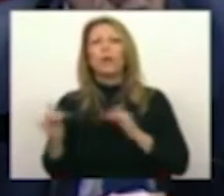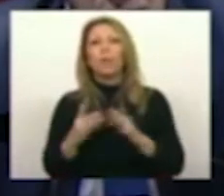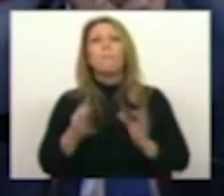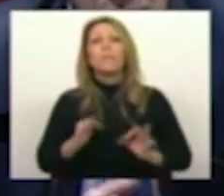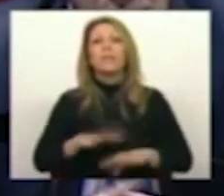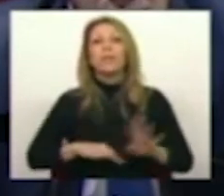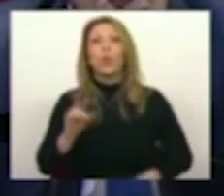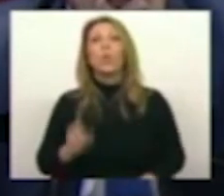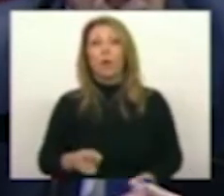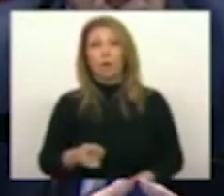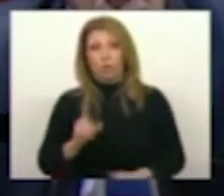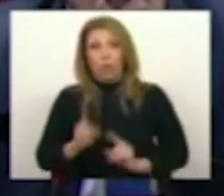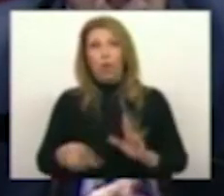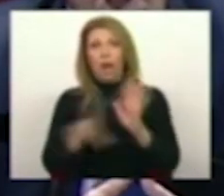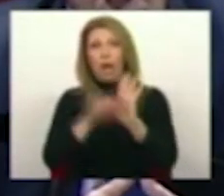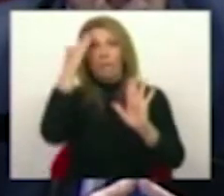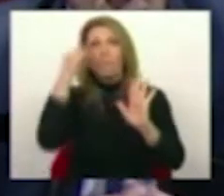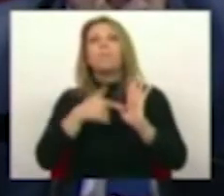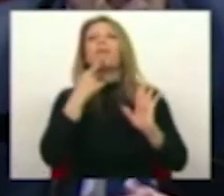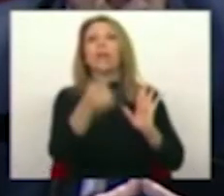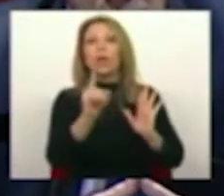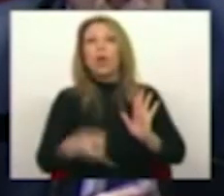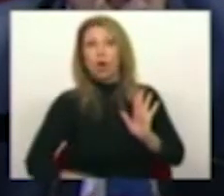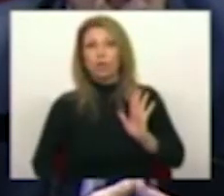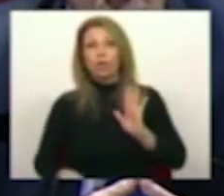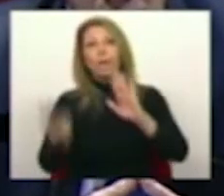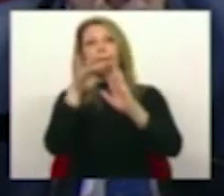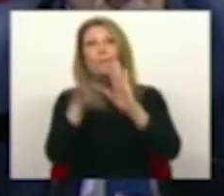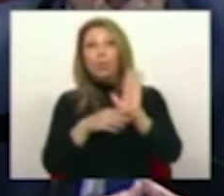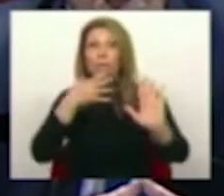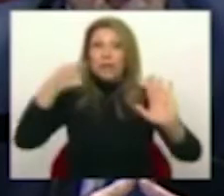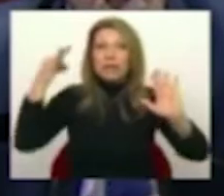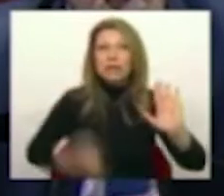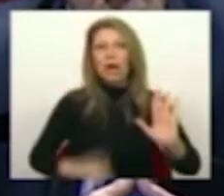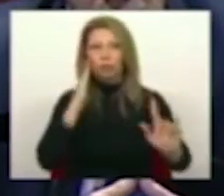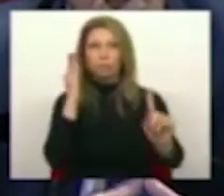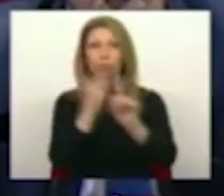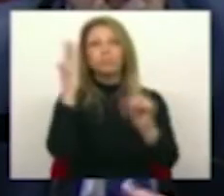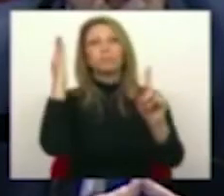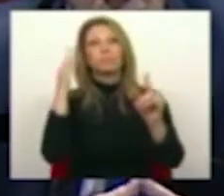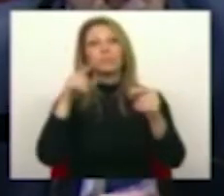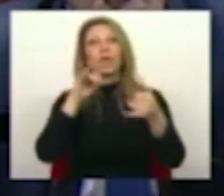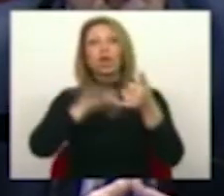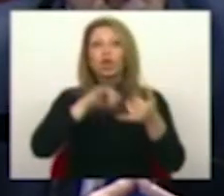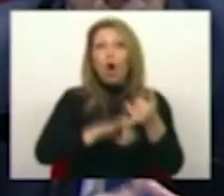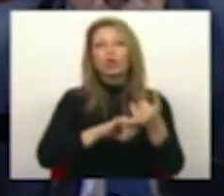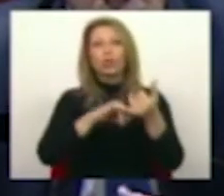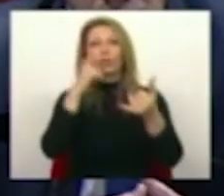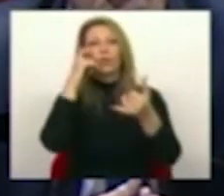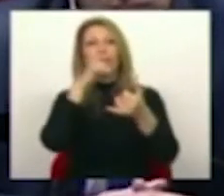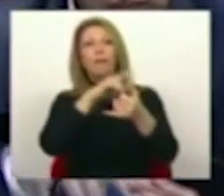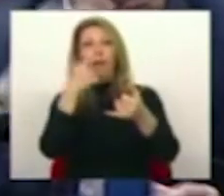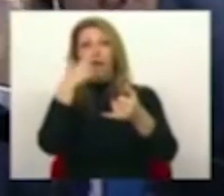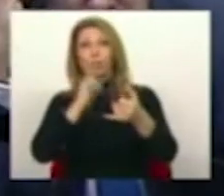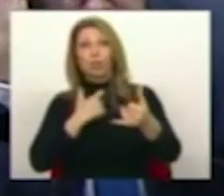na lei. E o que está previsto na lei é haver programas concretos dirigidos aos respectivos associados, aos respectivos adeptos,